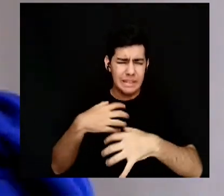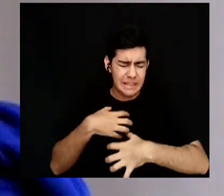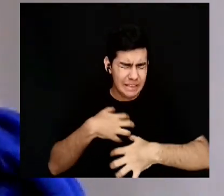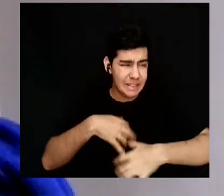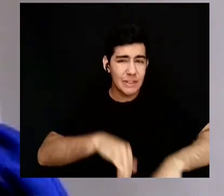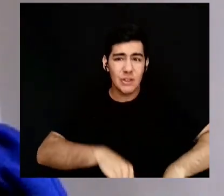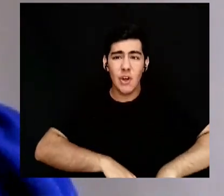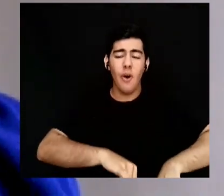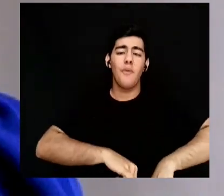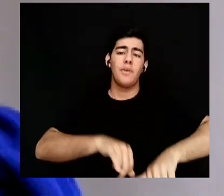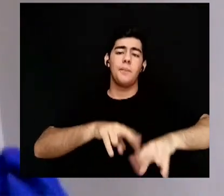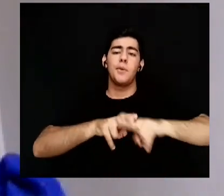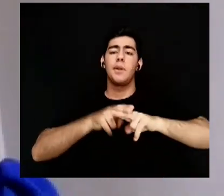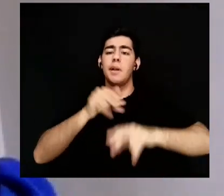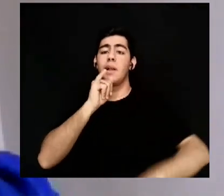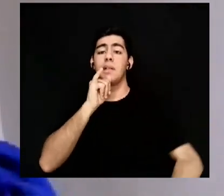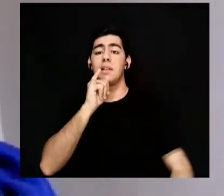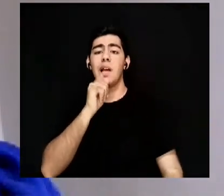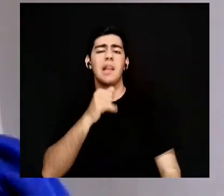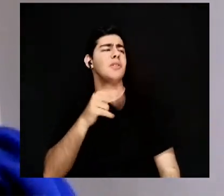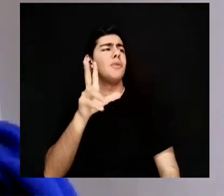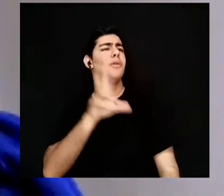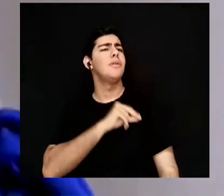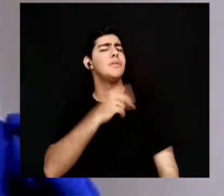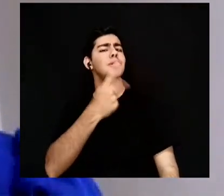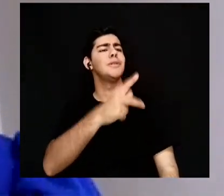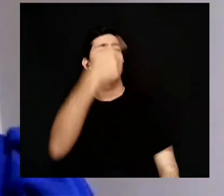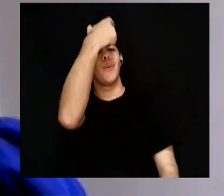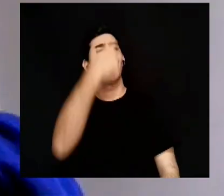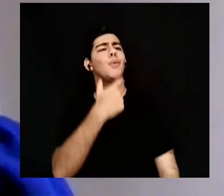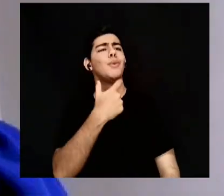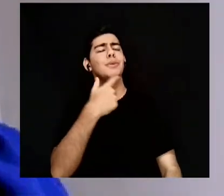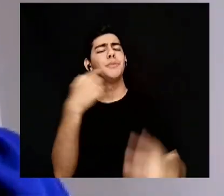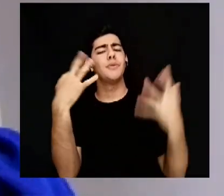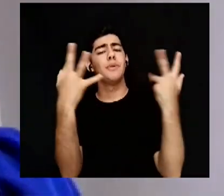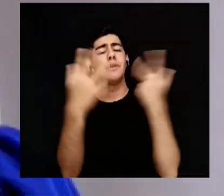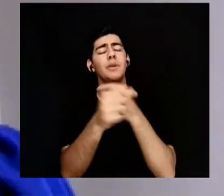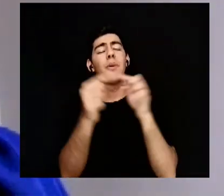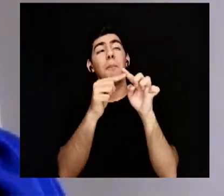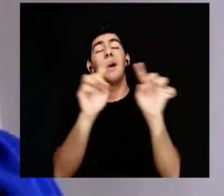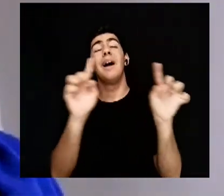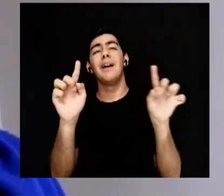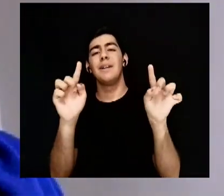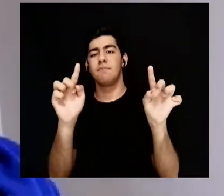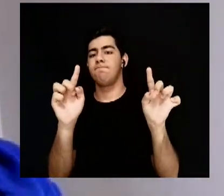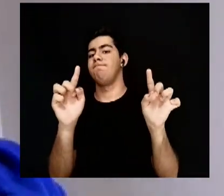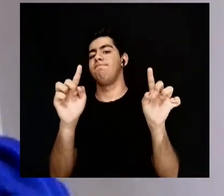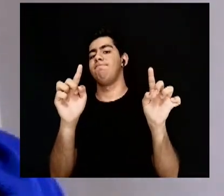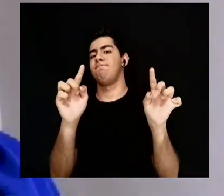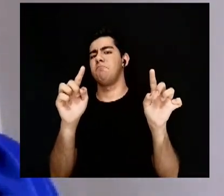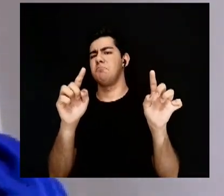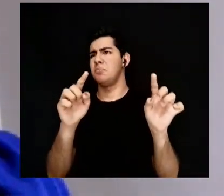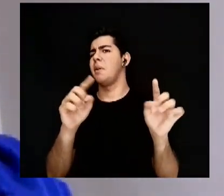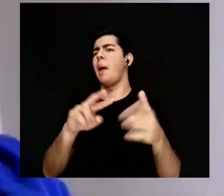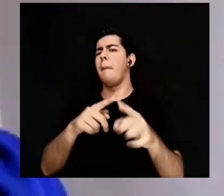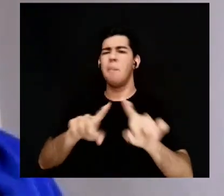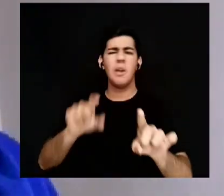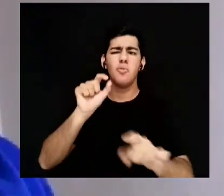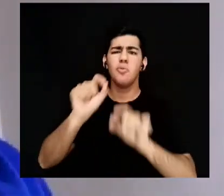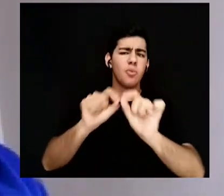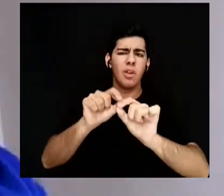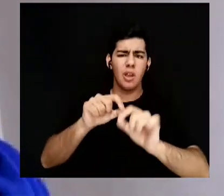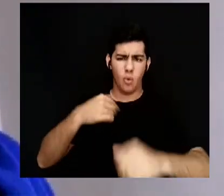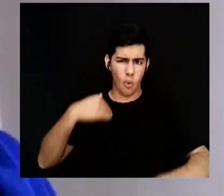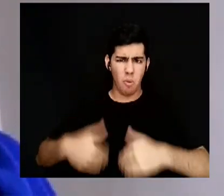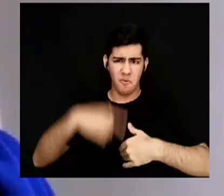tão lindo, mas o corpo, seu rosto é tão lindo, é esse tipo de comentário que às vezes você acha que está agradando, está